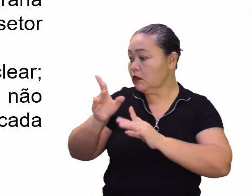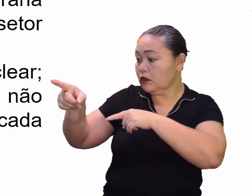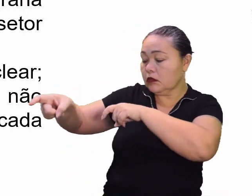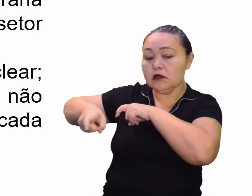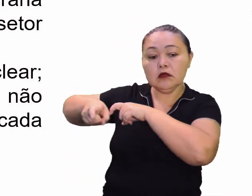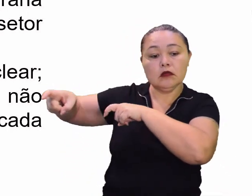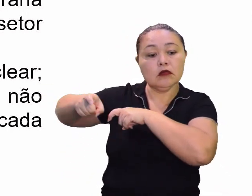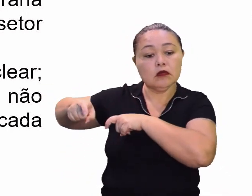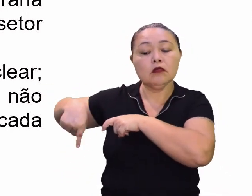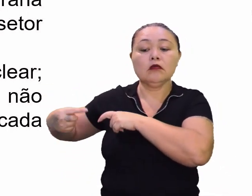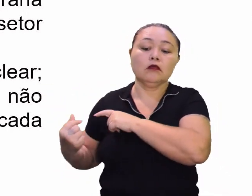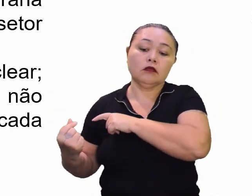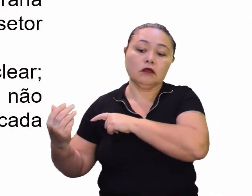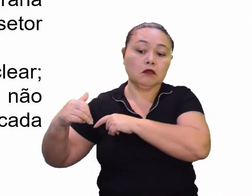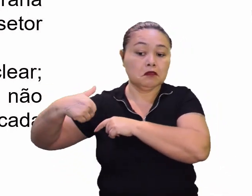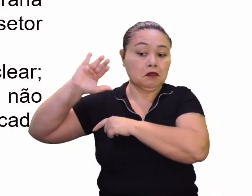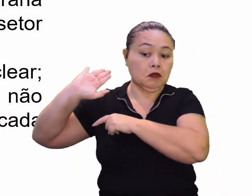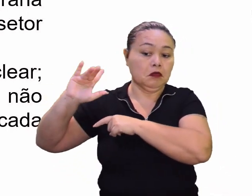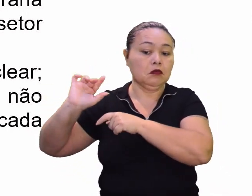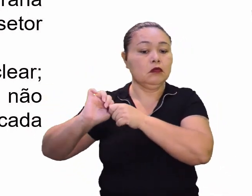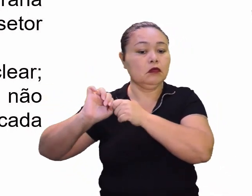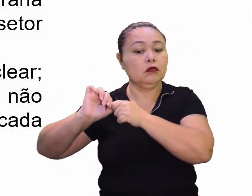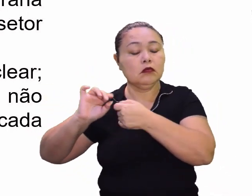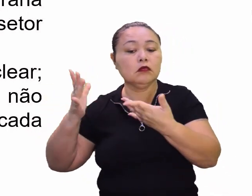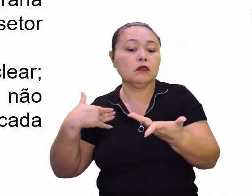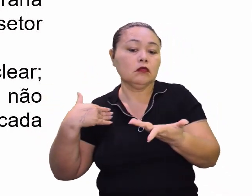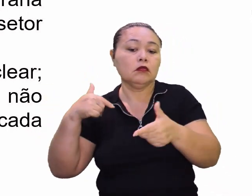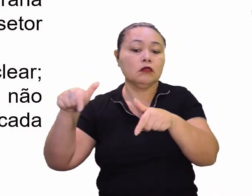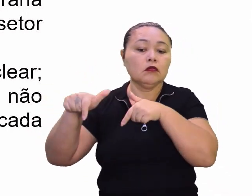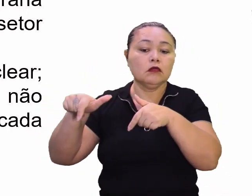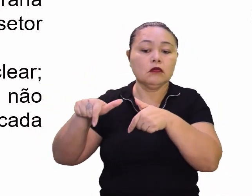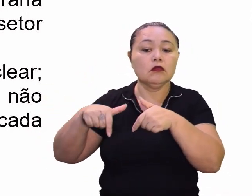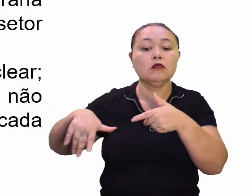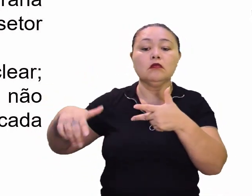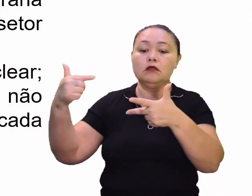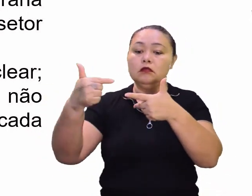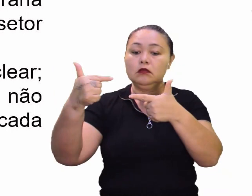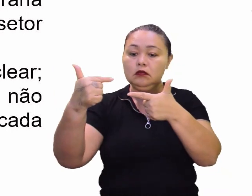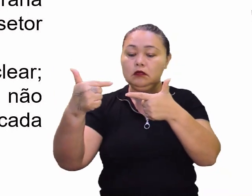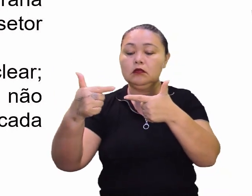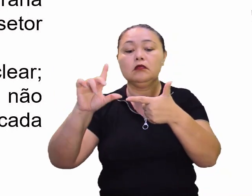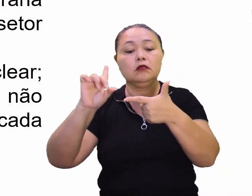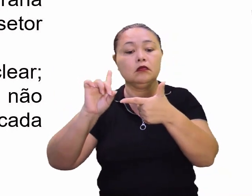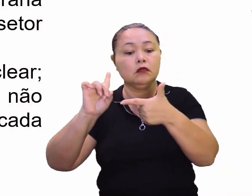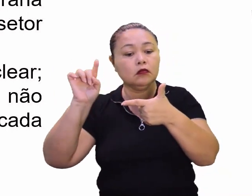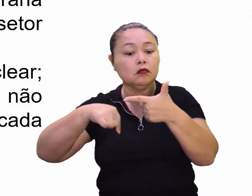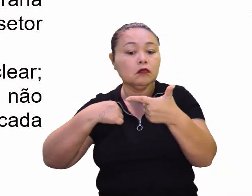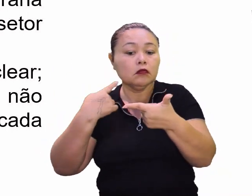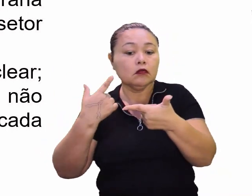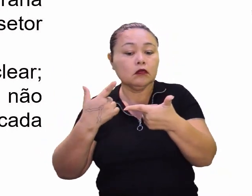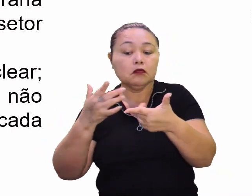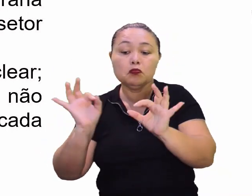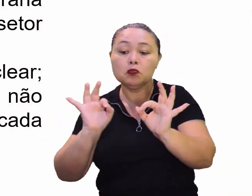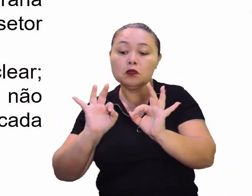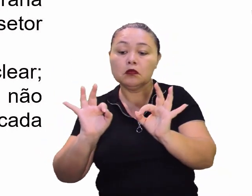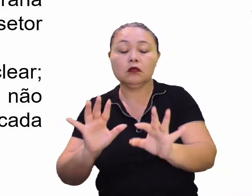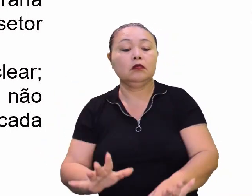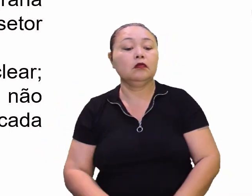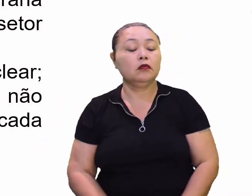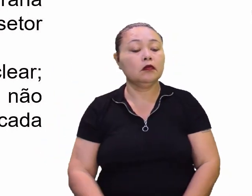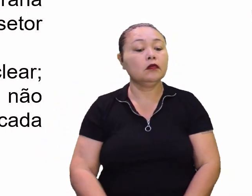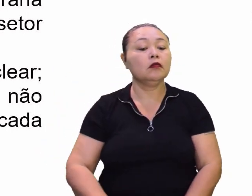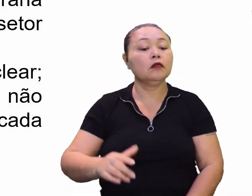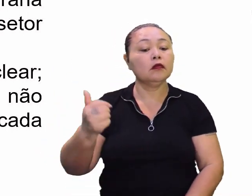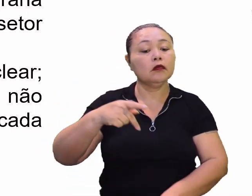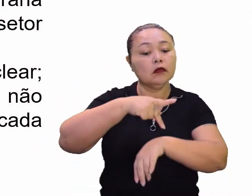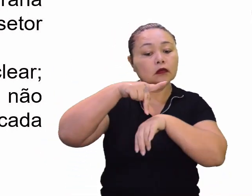agrária da sua economia. As atividades ligadas ao setor secundário são praticamente inexistentes.